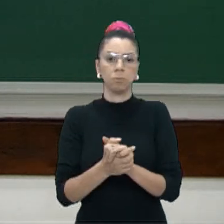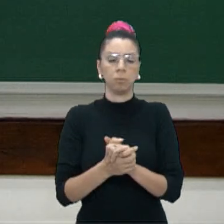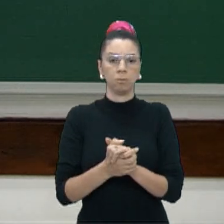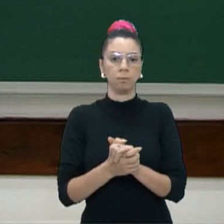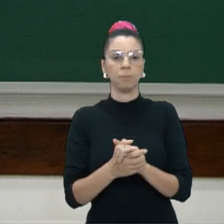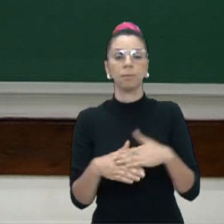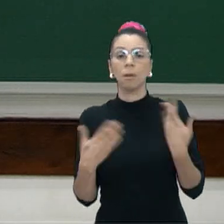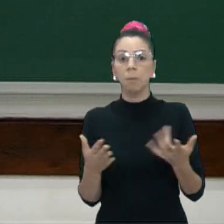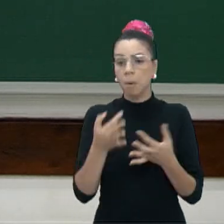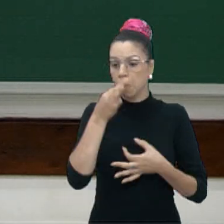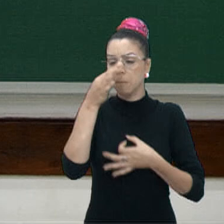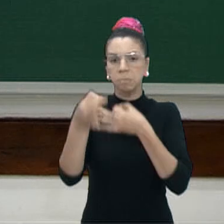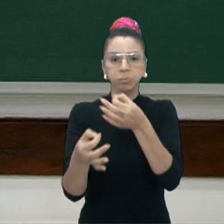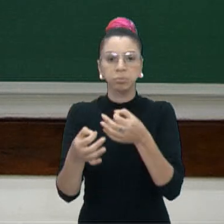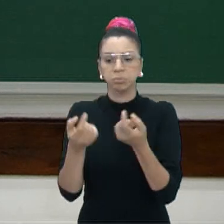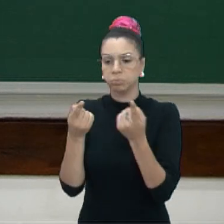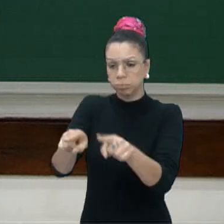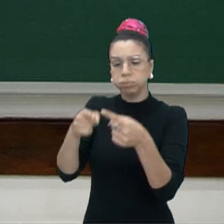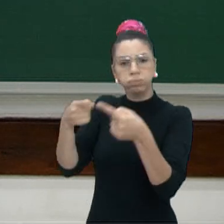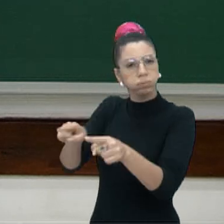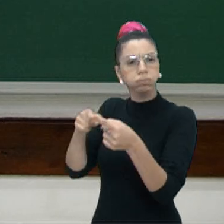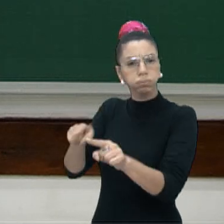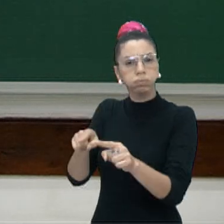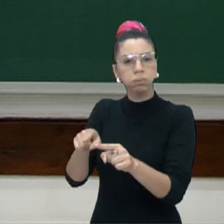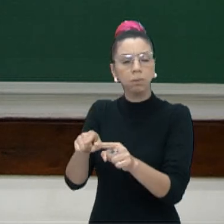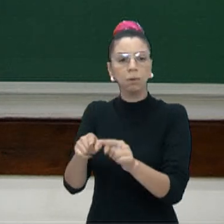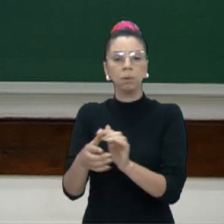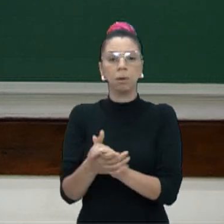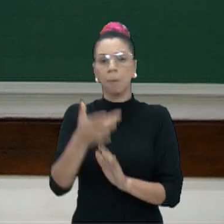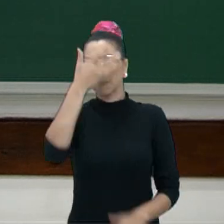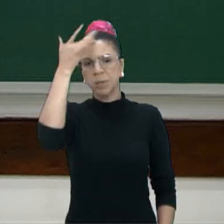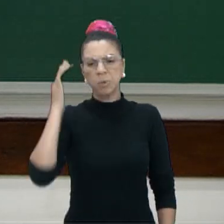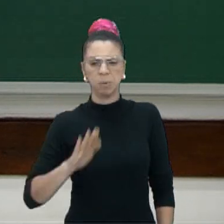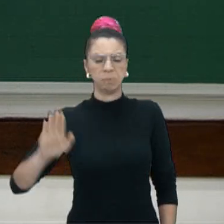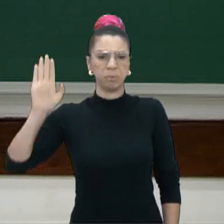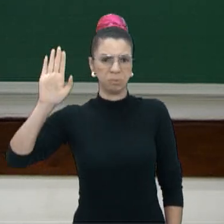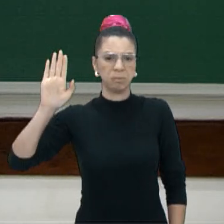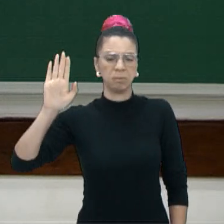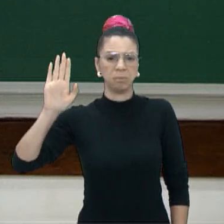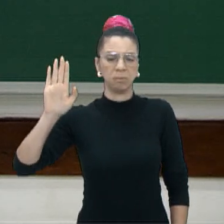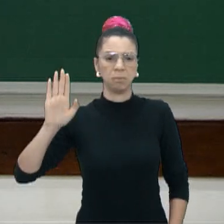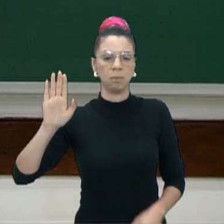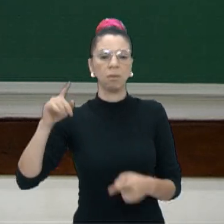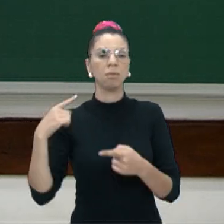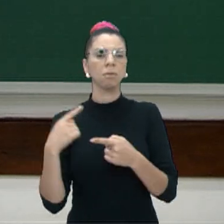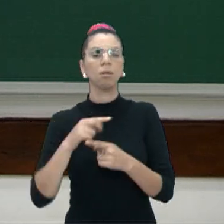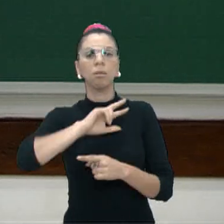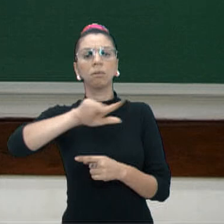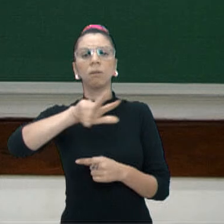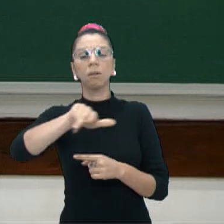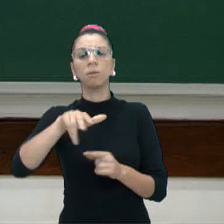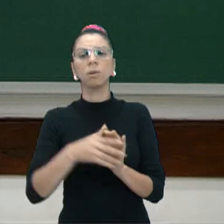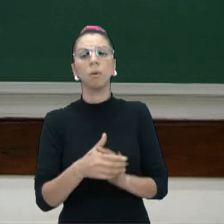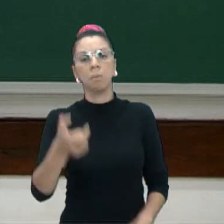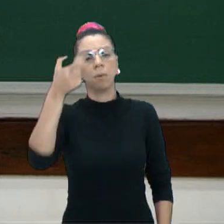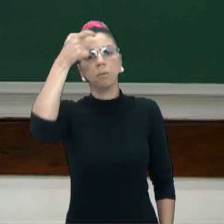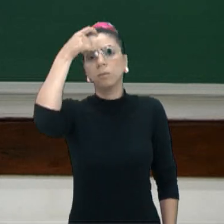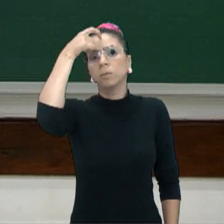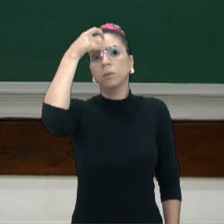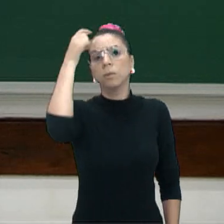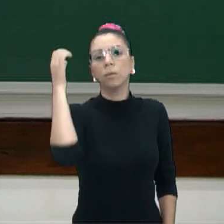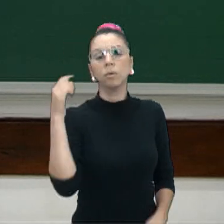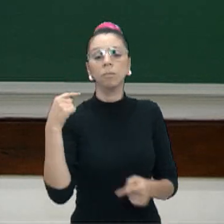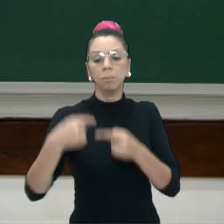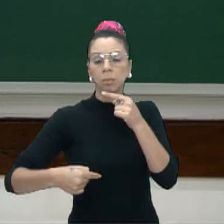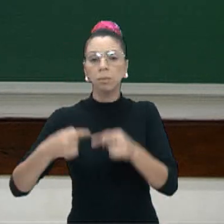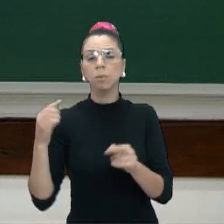Tanto que ele critica muitos políticos e ativistas norte-americanos de não terem uma concepção correta da política, de